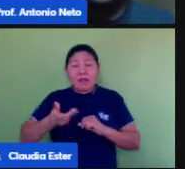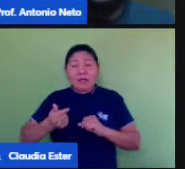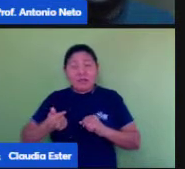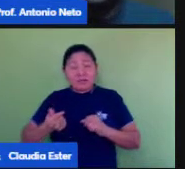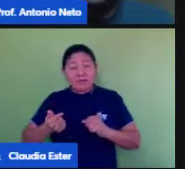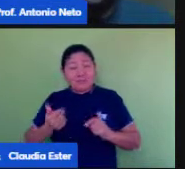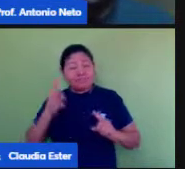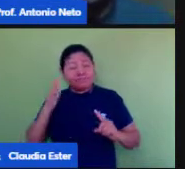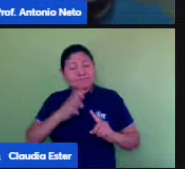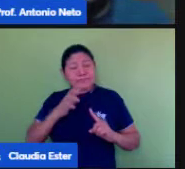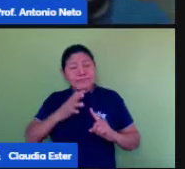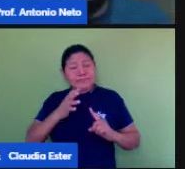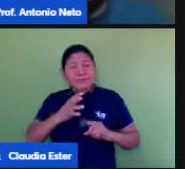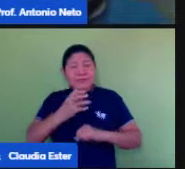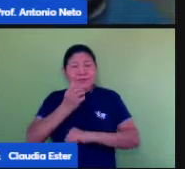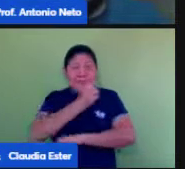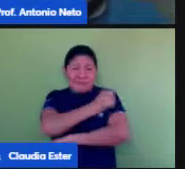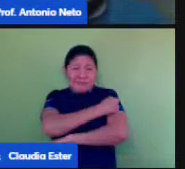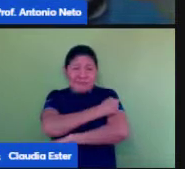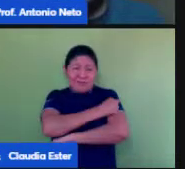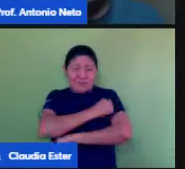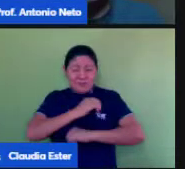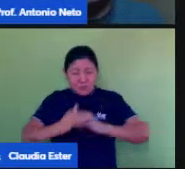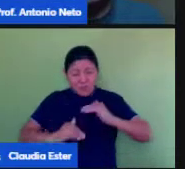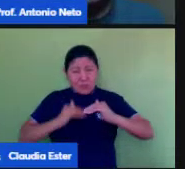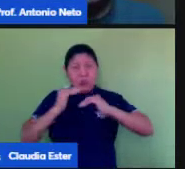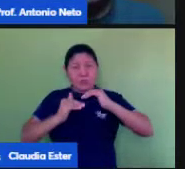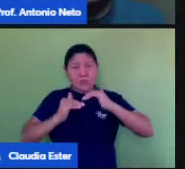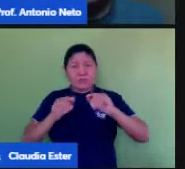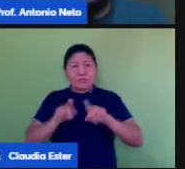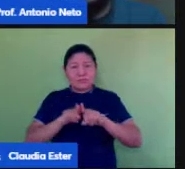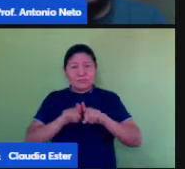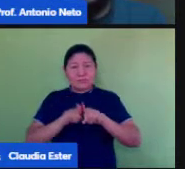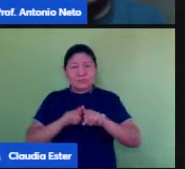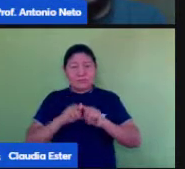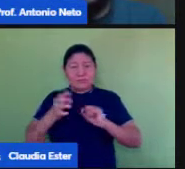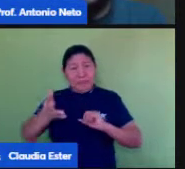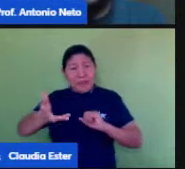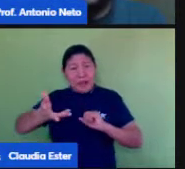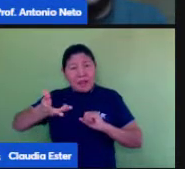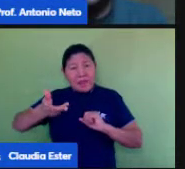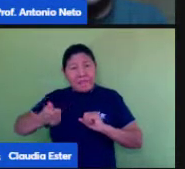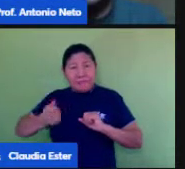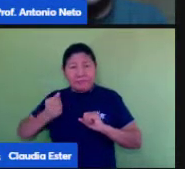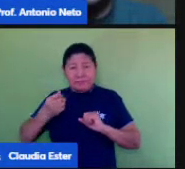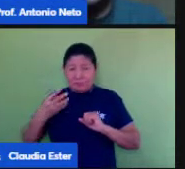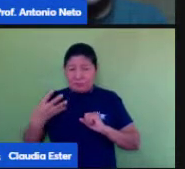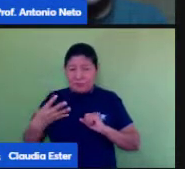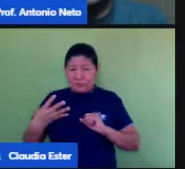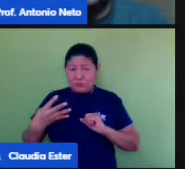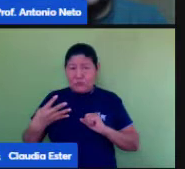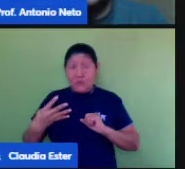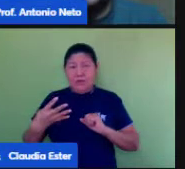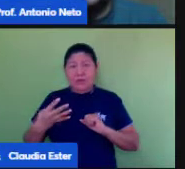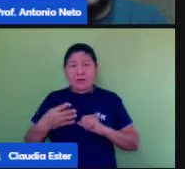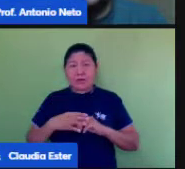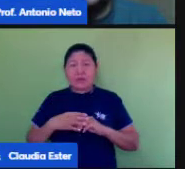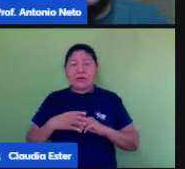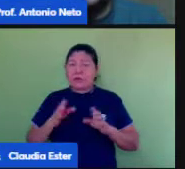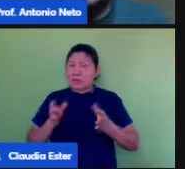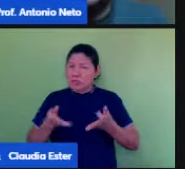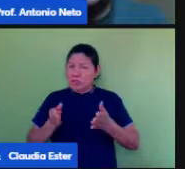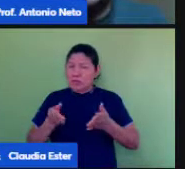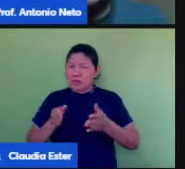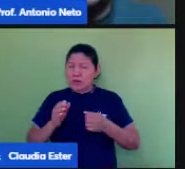de conhecimento o aluno se encontra, tá bom? Então, a habilidade 4 é uma habilidade em que